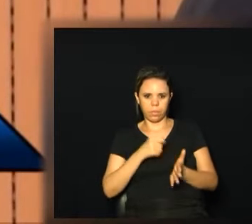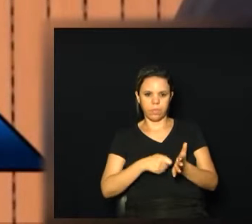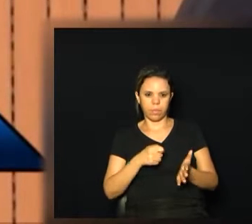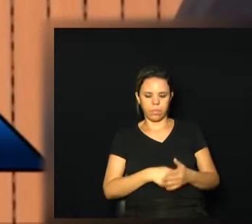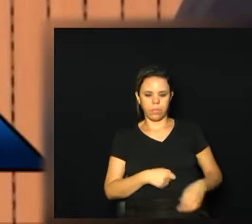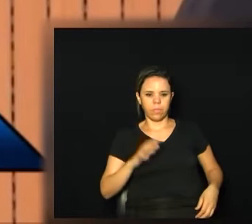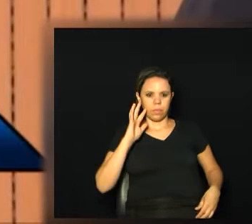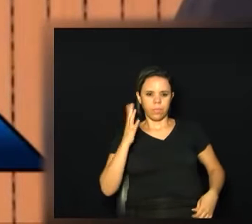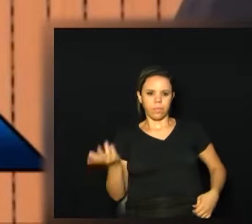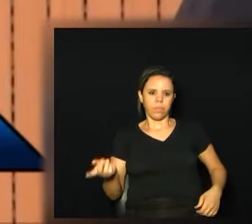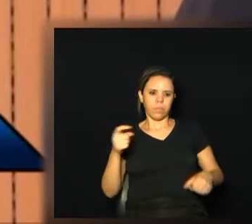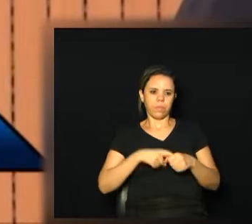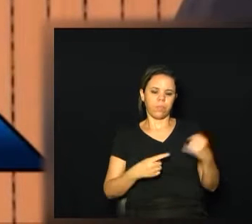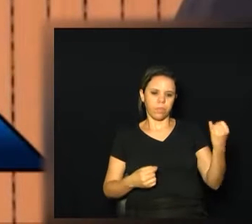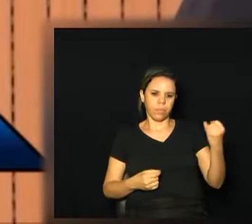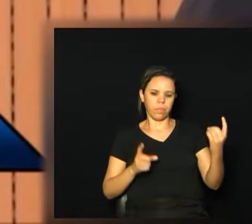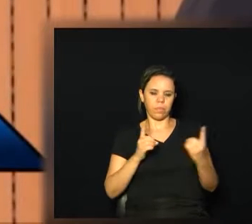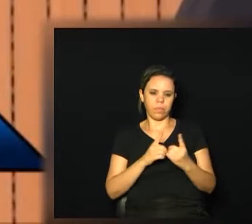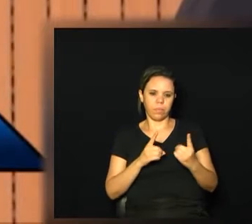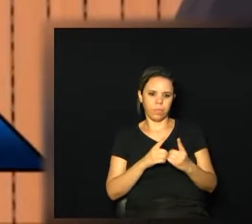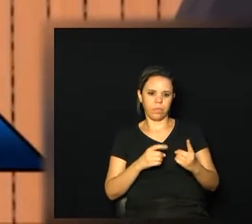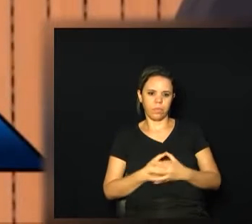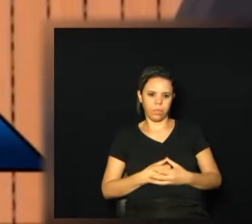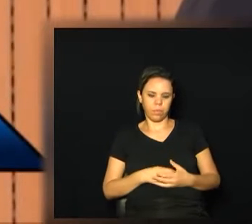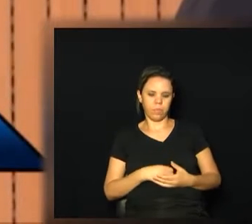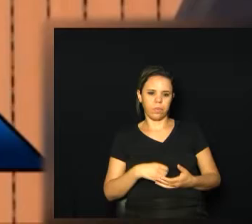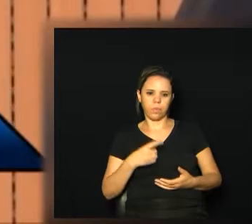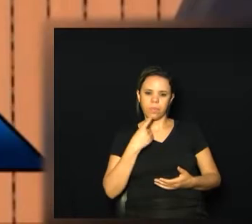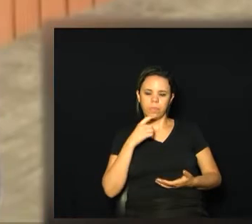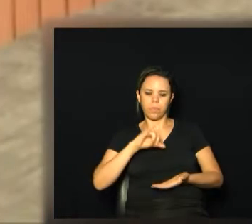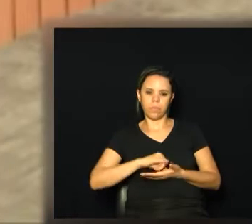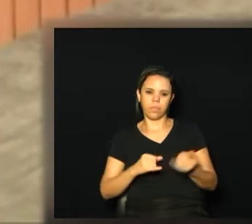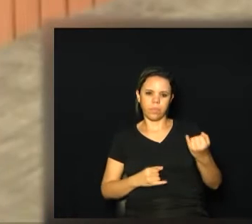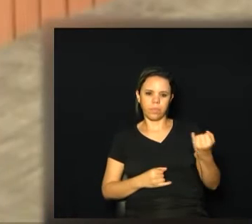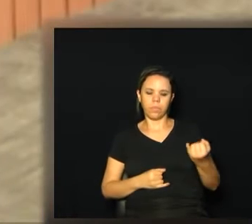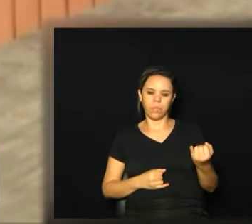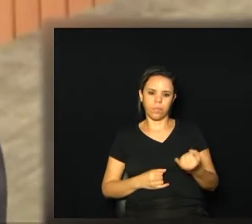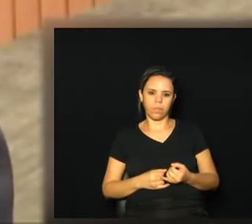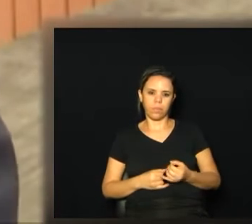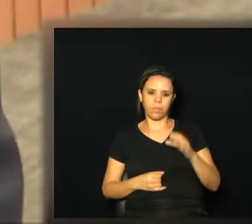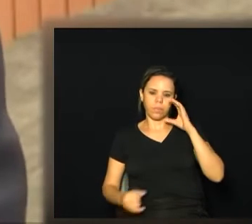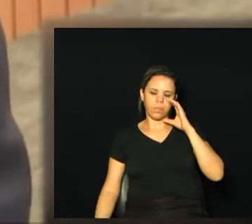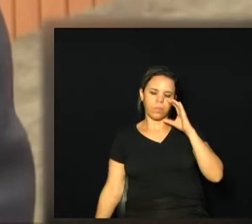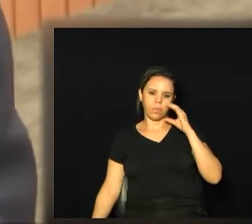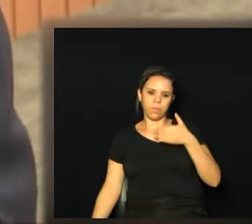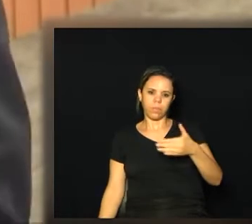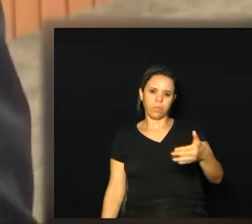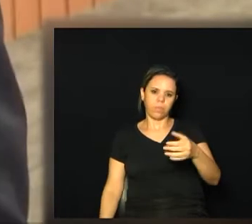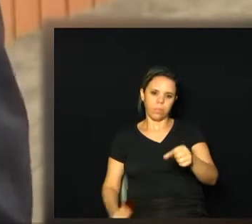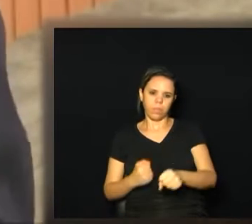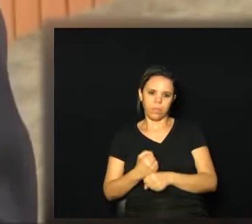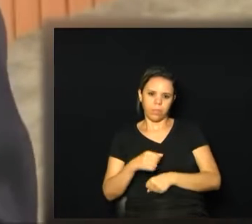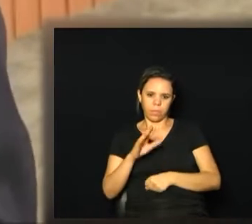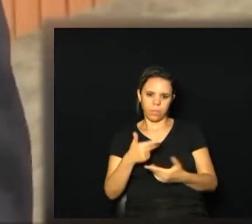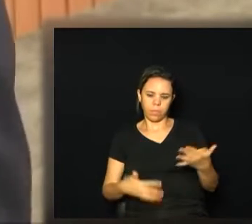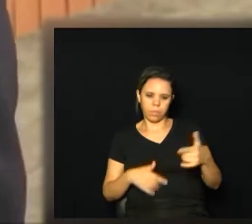pautado o retorno desse importante serviço para o centro de Campinas foi muito importante. E segundo Cirilo, no próximo ano vem